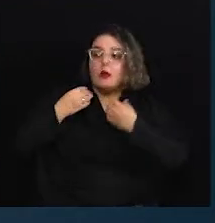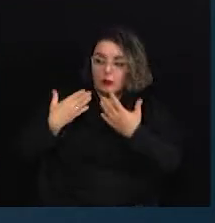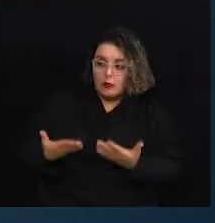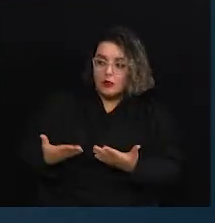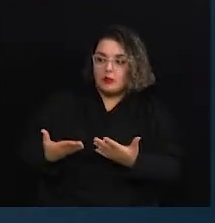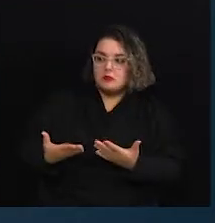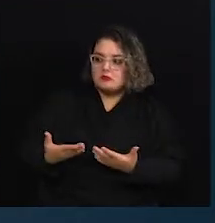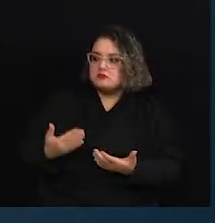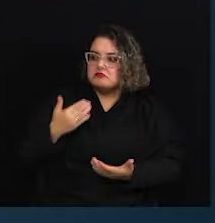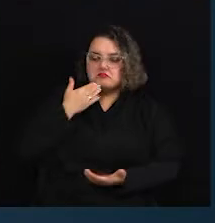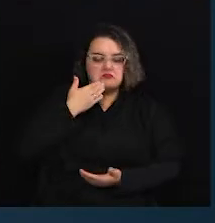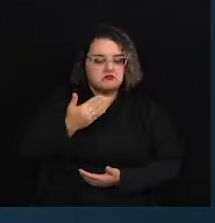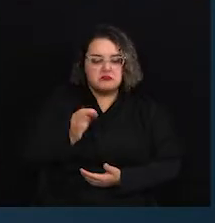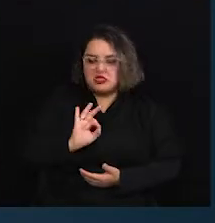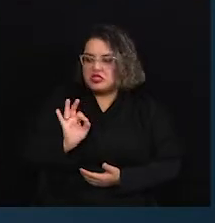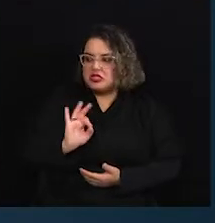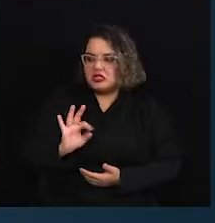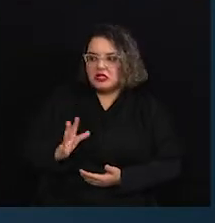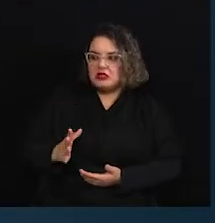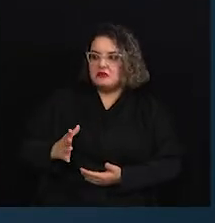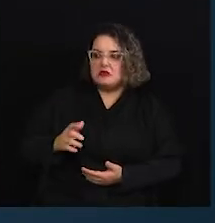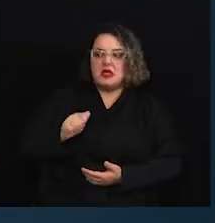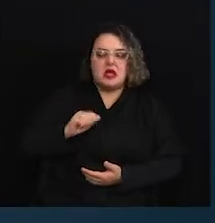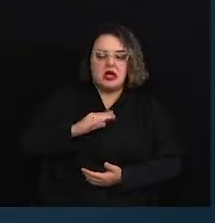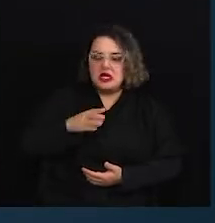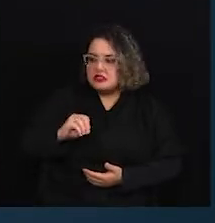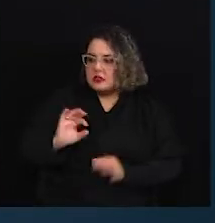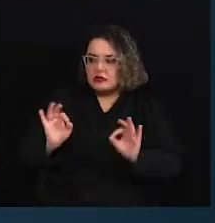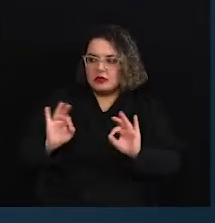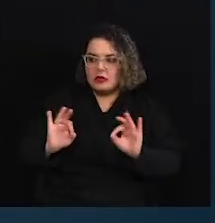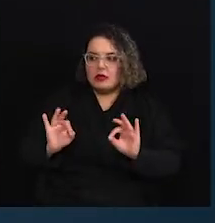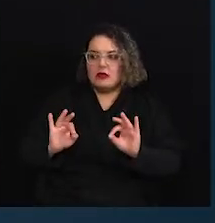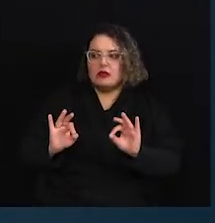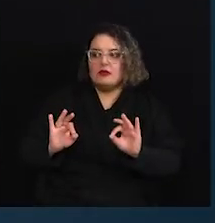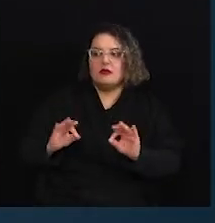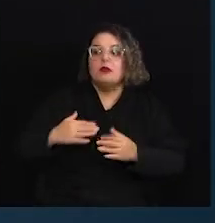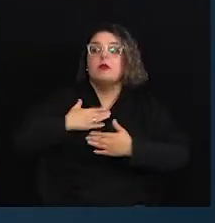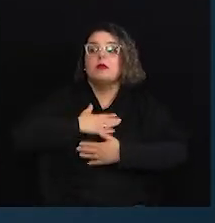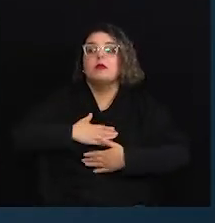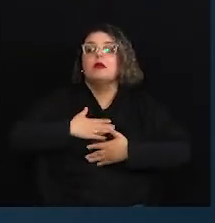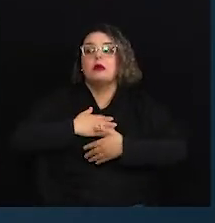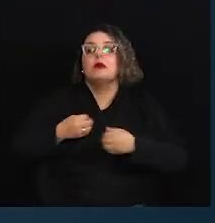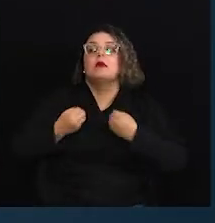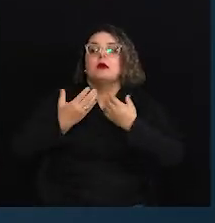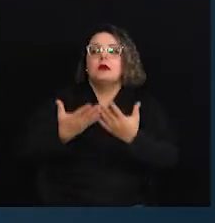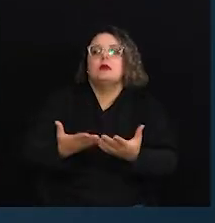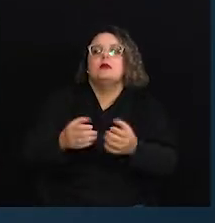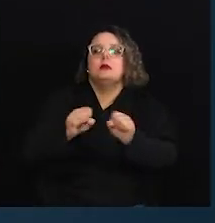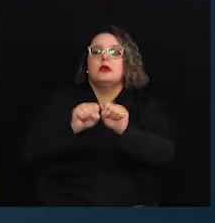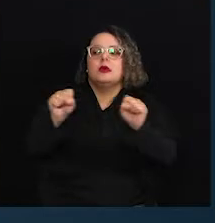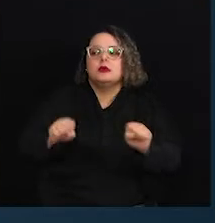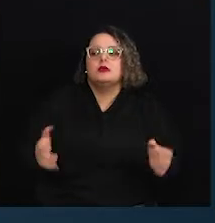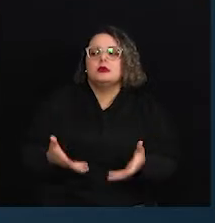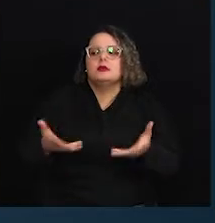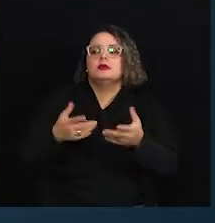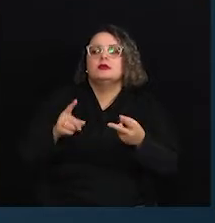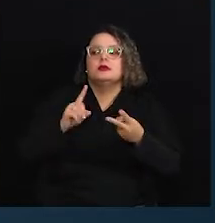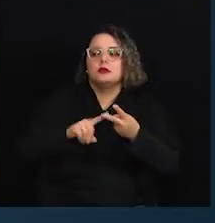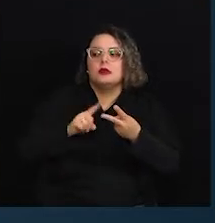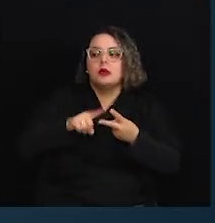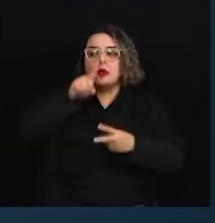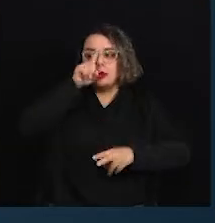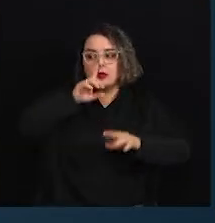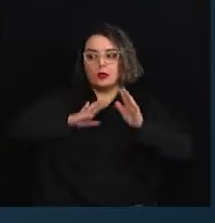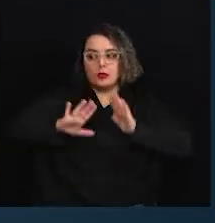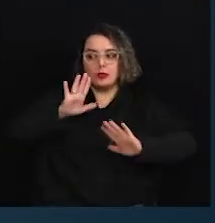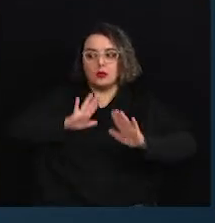advisor, ele não vai cobrar nada no começo de vocês, não vai querer ações da empresa, nada, ele vai querer pelo prazer de retribuir para o ecossistema. O segundo